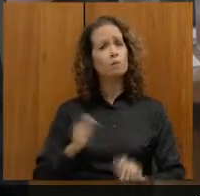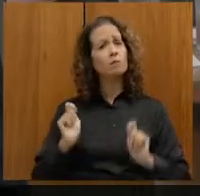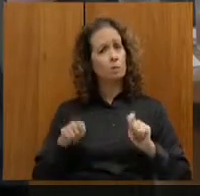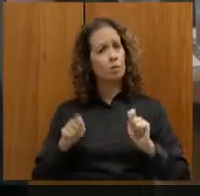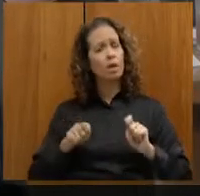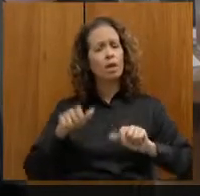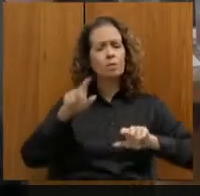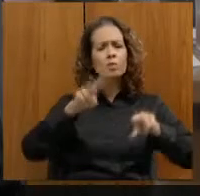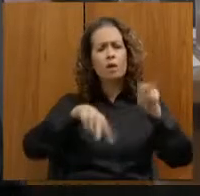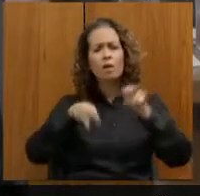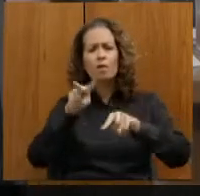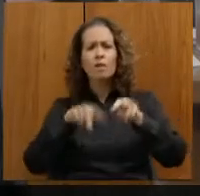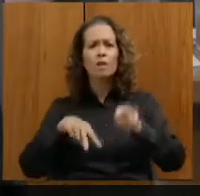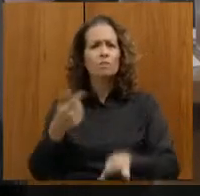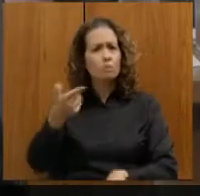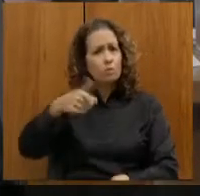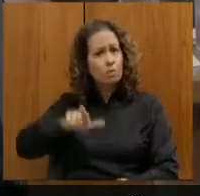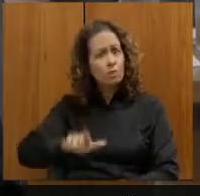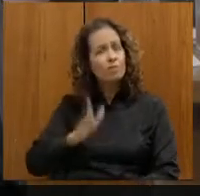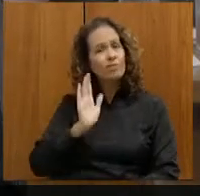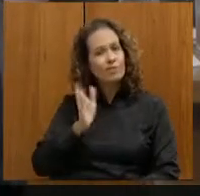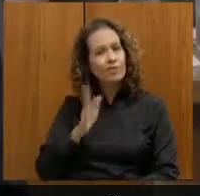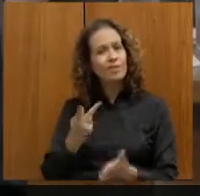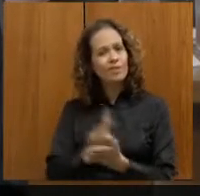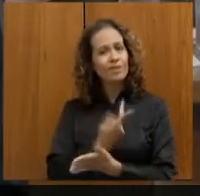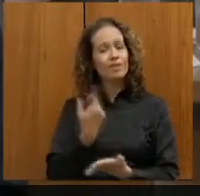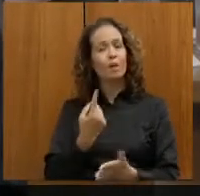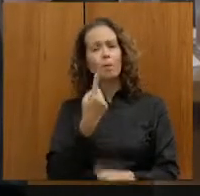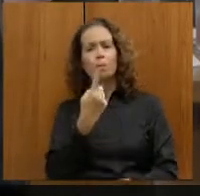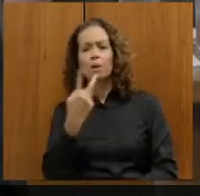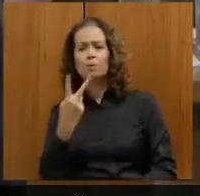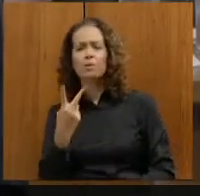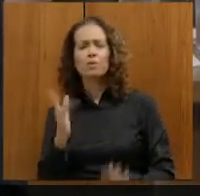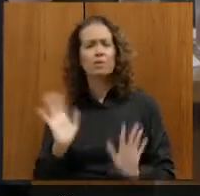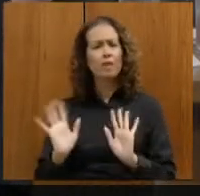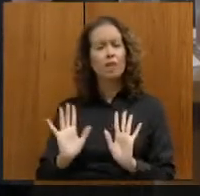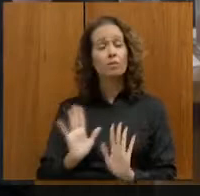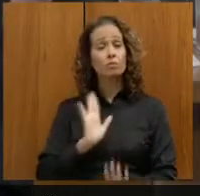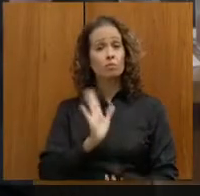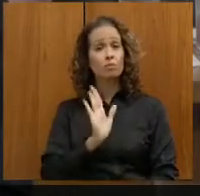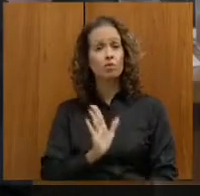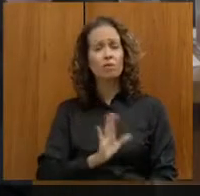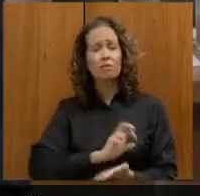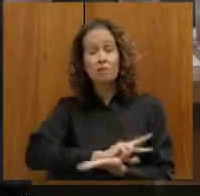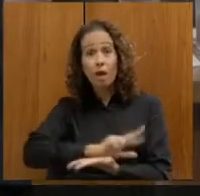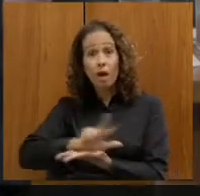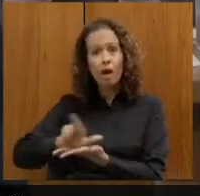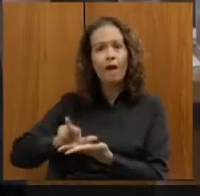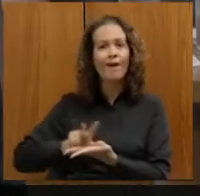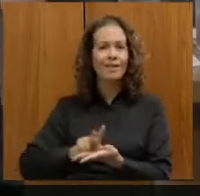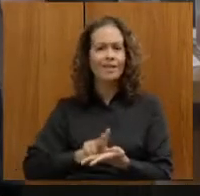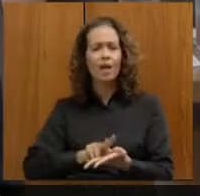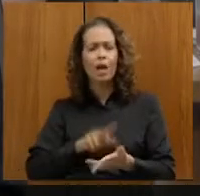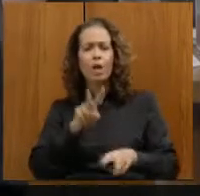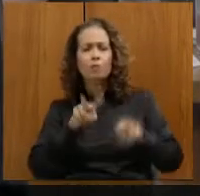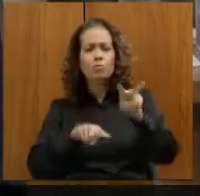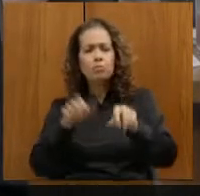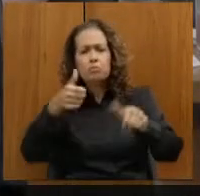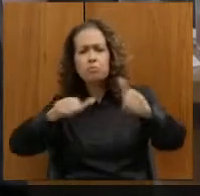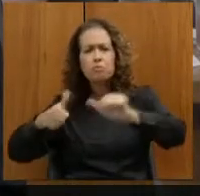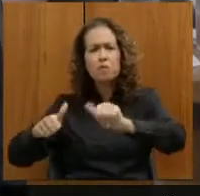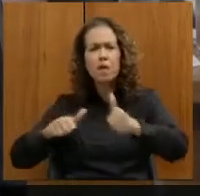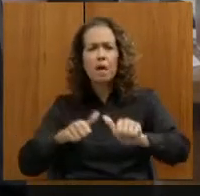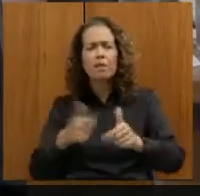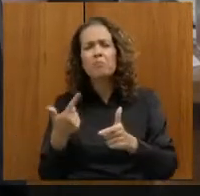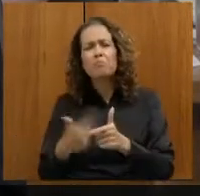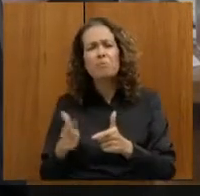problema nenhum como reavaliarmos várias não foi nenhuma nem duas chegou para mim Oi meninas e que foram reavaliados